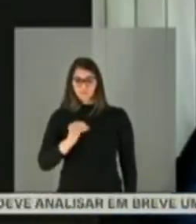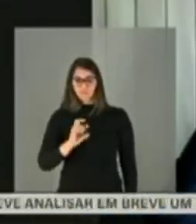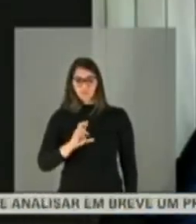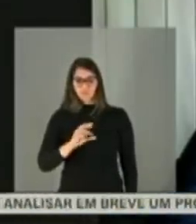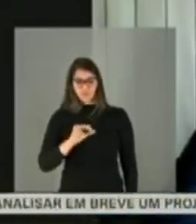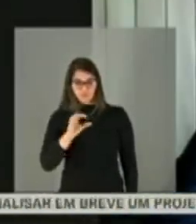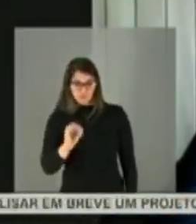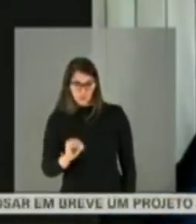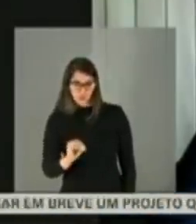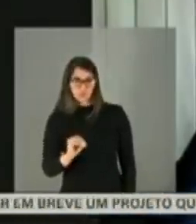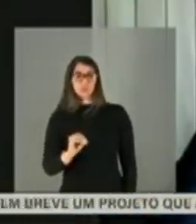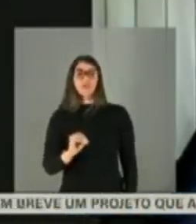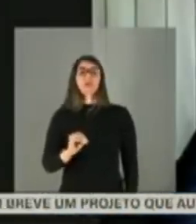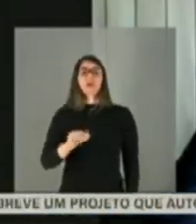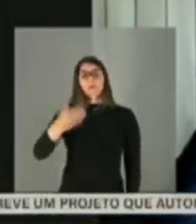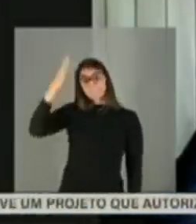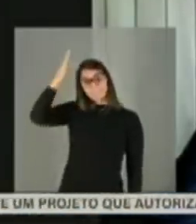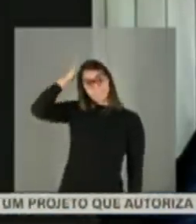mesmo estilo,